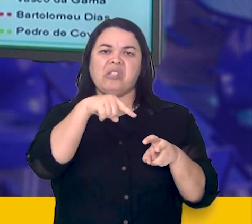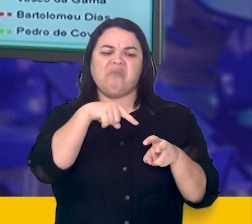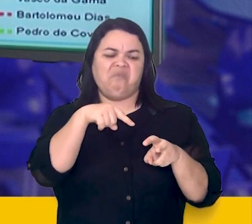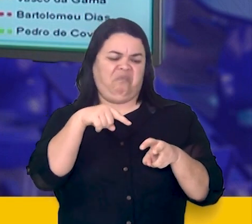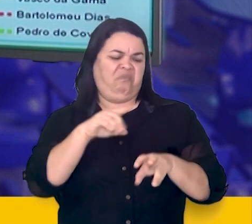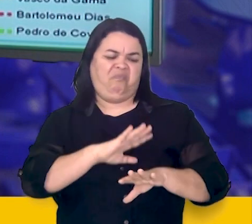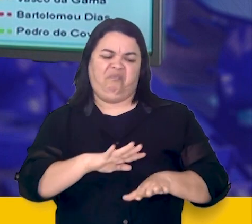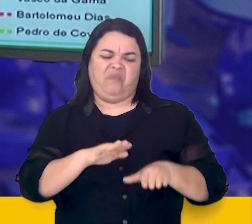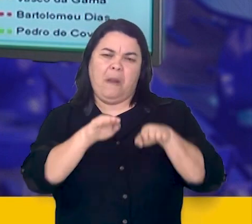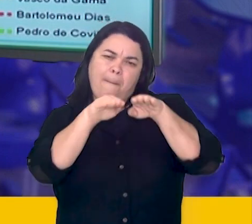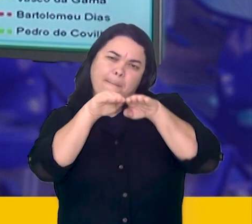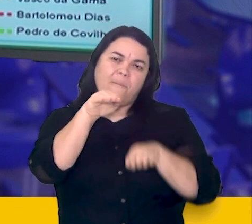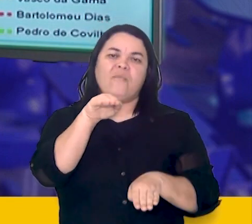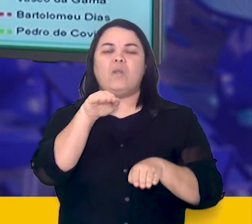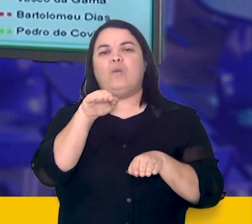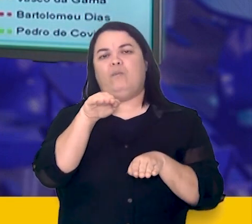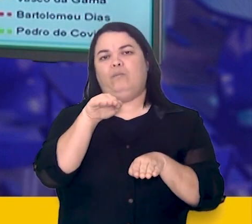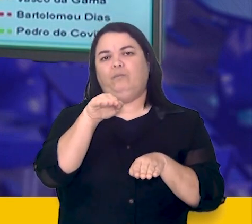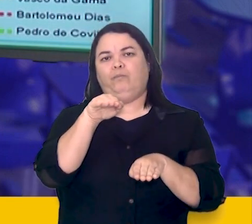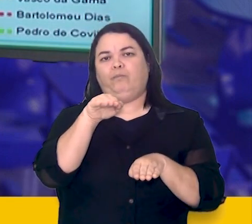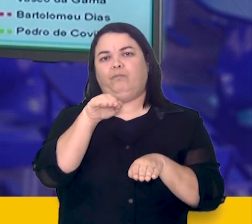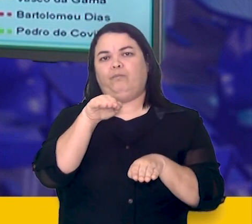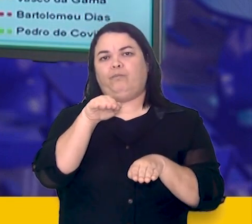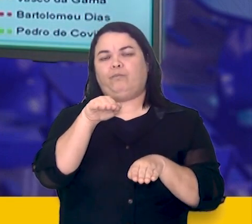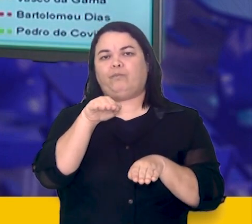mundo europeu seriam inferiores.